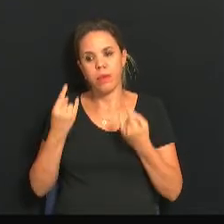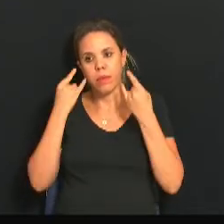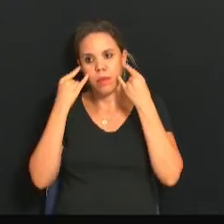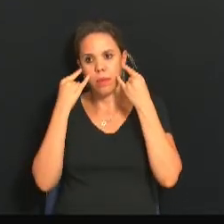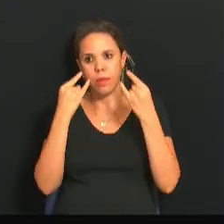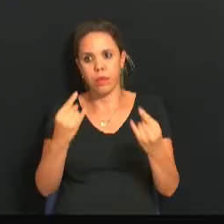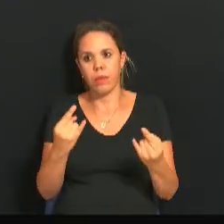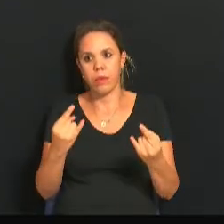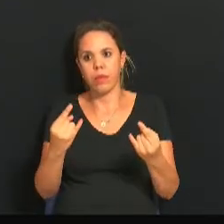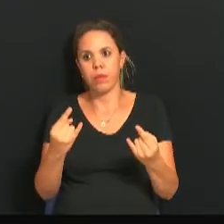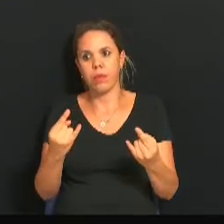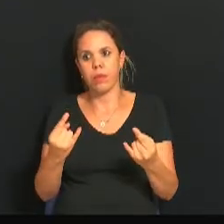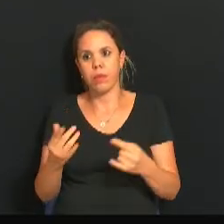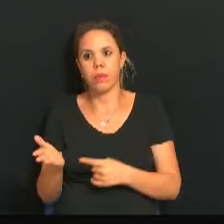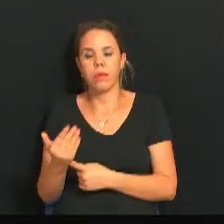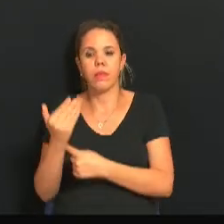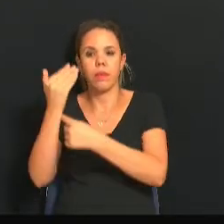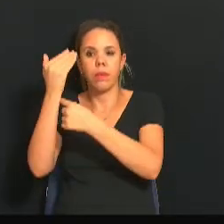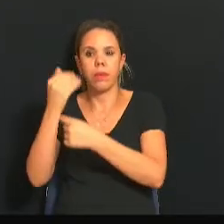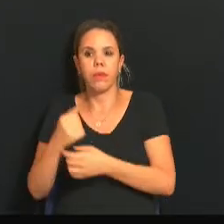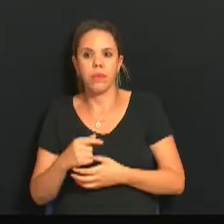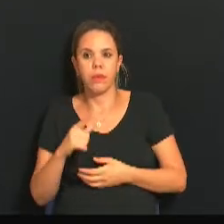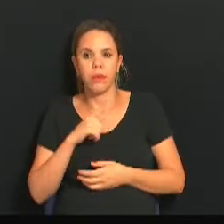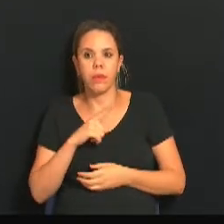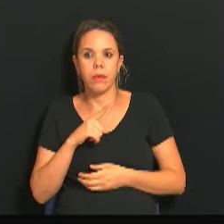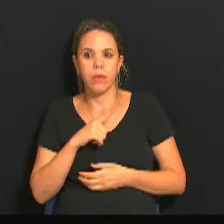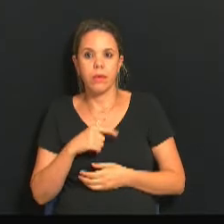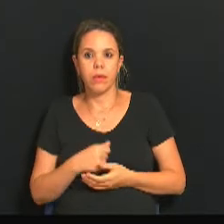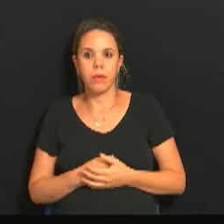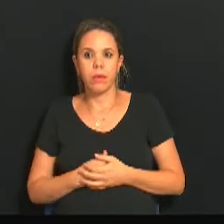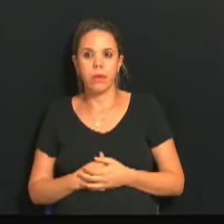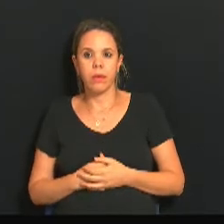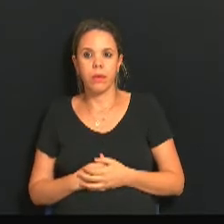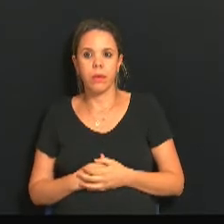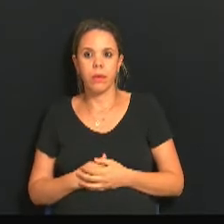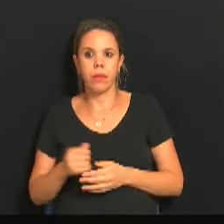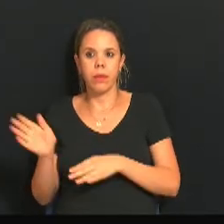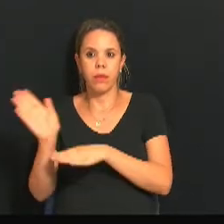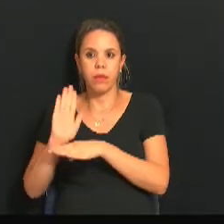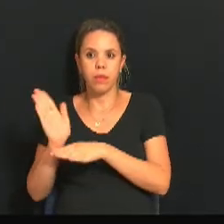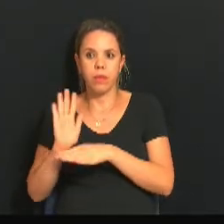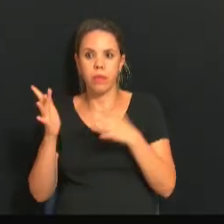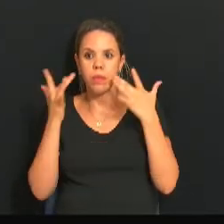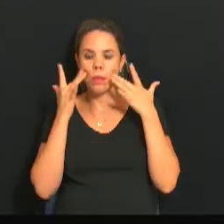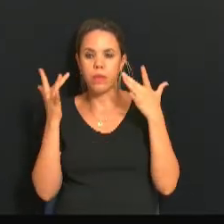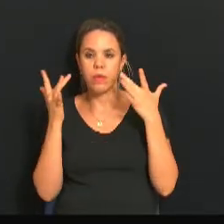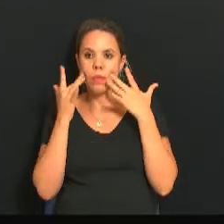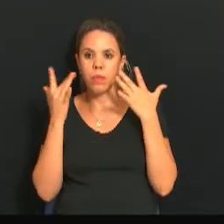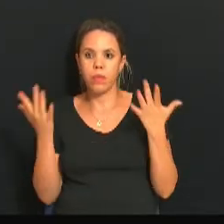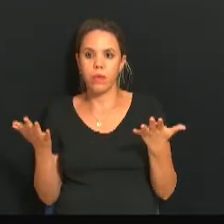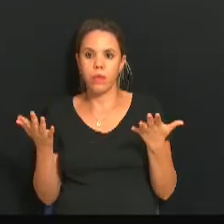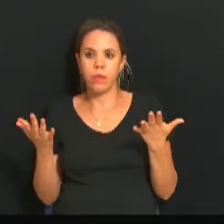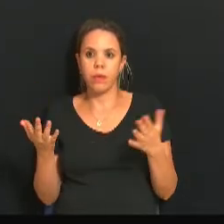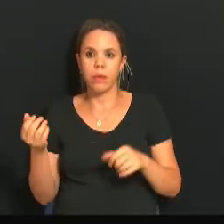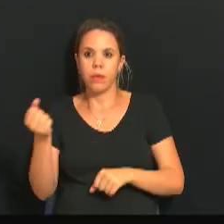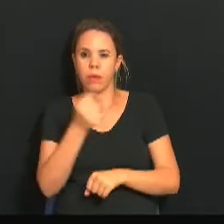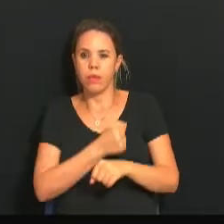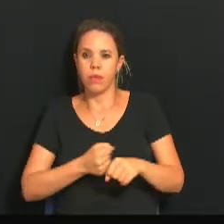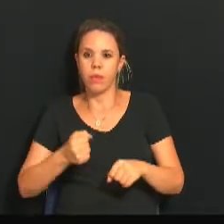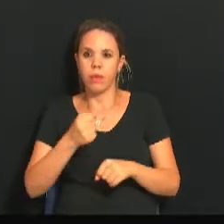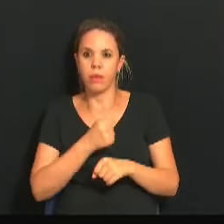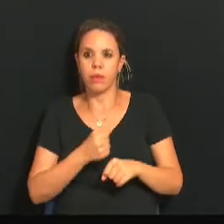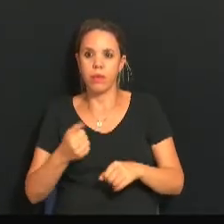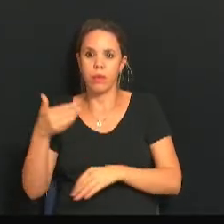Startup de tecnologia termos é temos cinema até a súmula é fácil área gastronômica